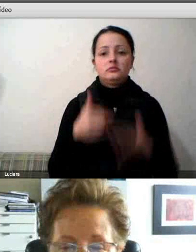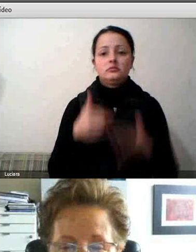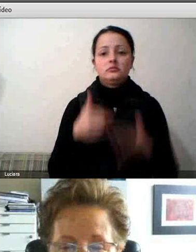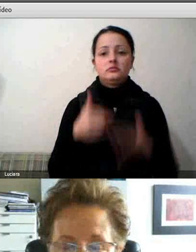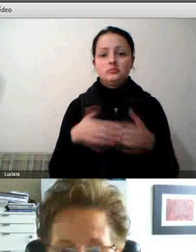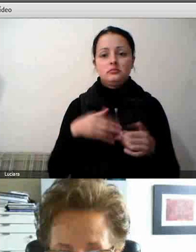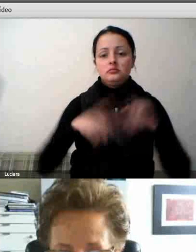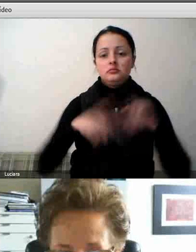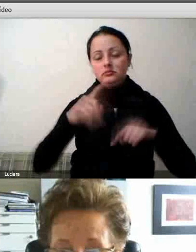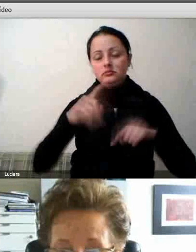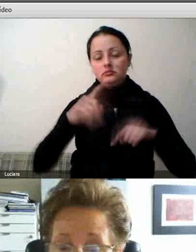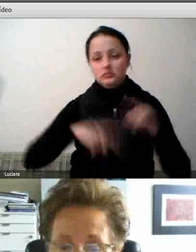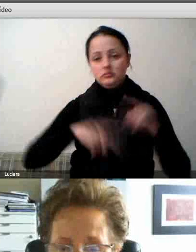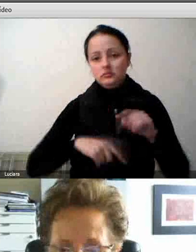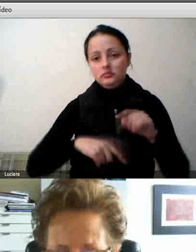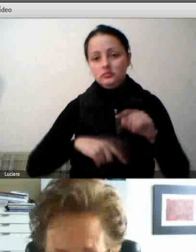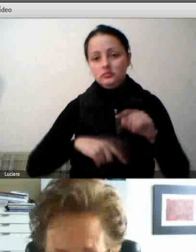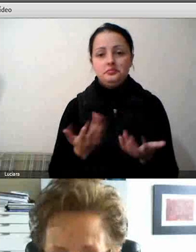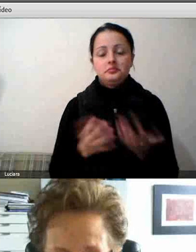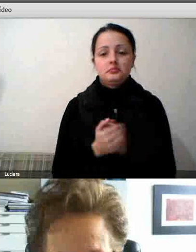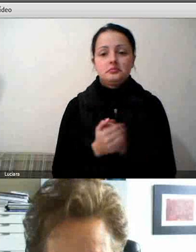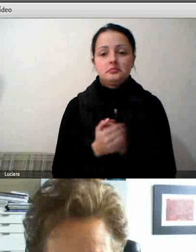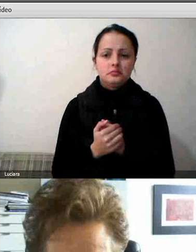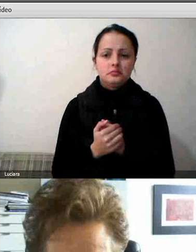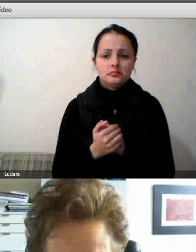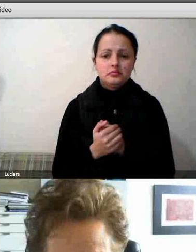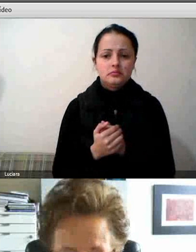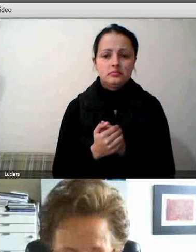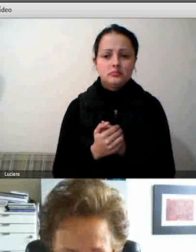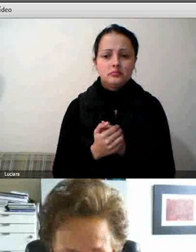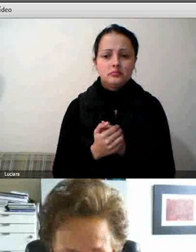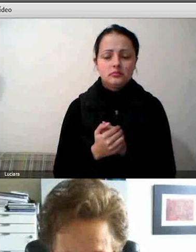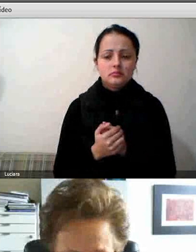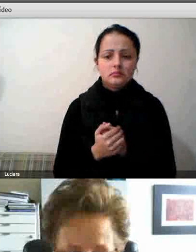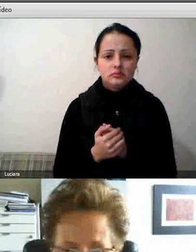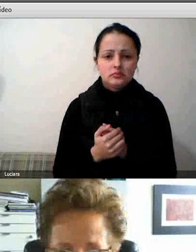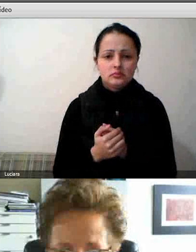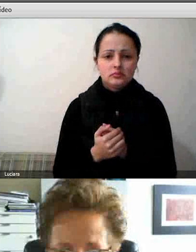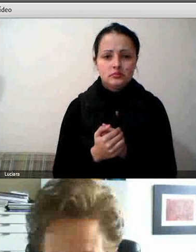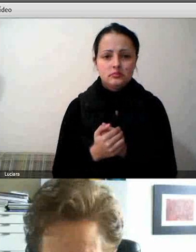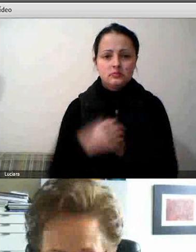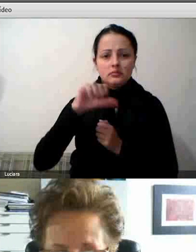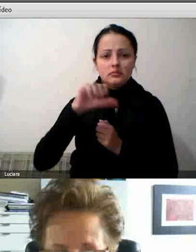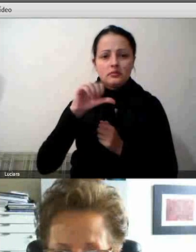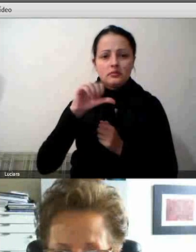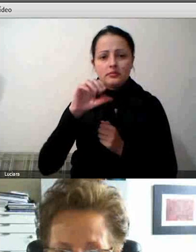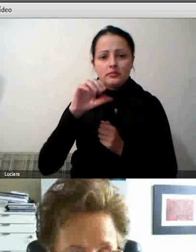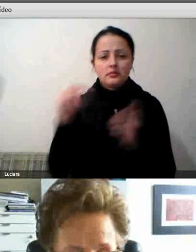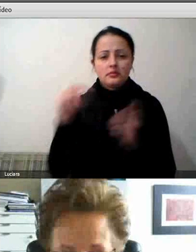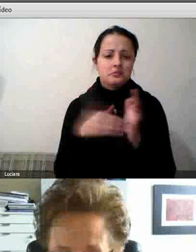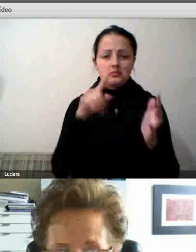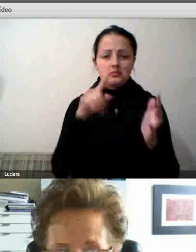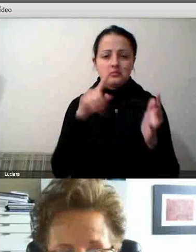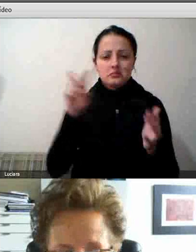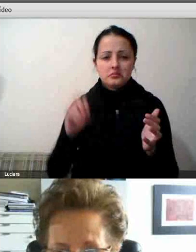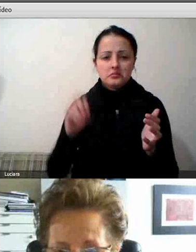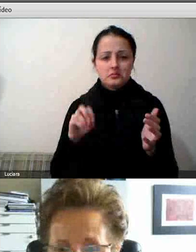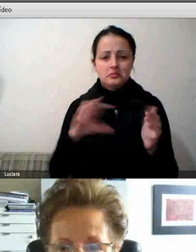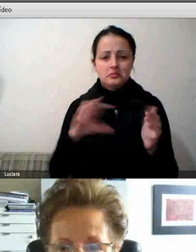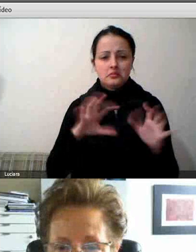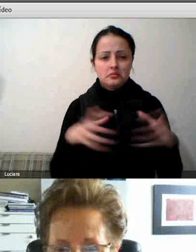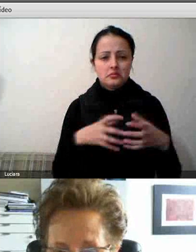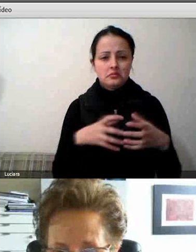não de 50 minutos. Se vocês têm laptop na mão, vão ver que só abrir o laptop, conectar, começar a fazer uma pesquisa, vai